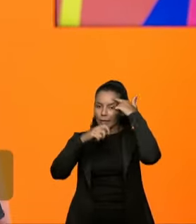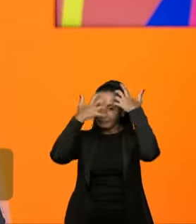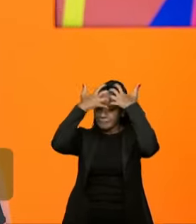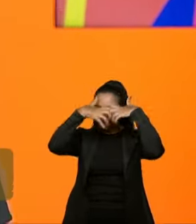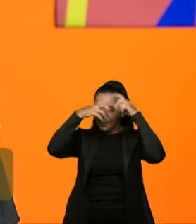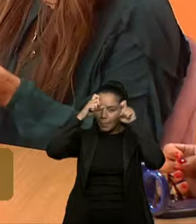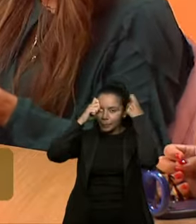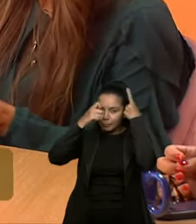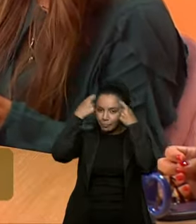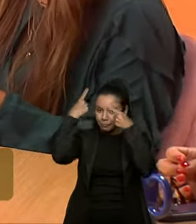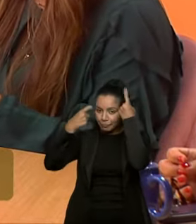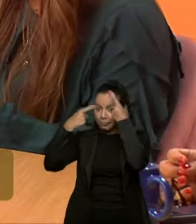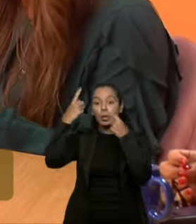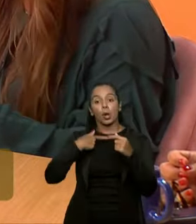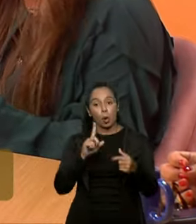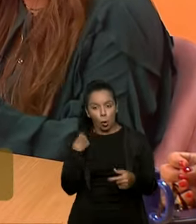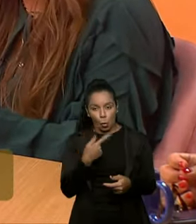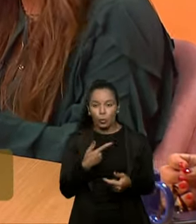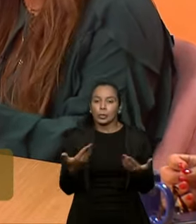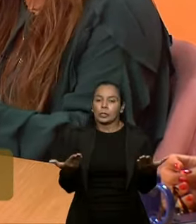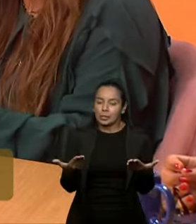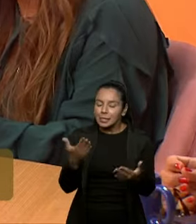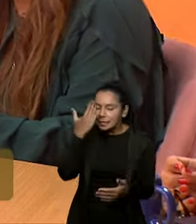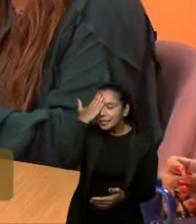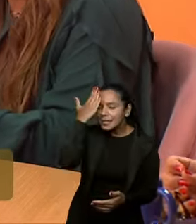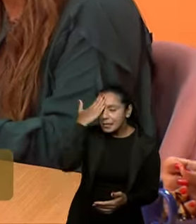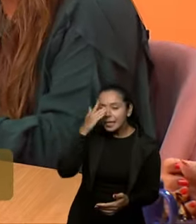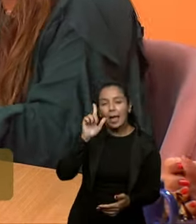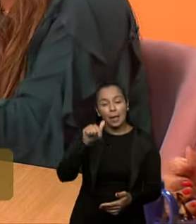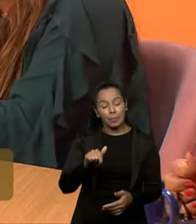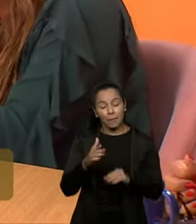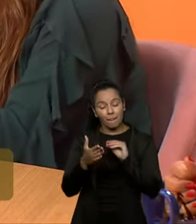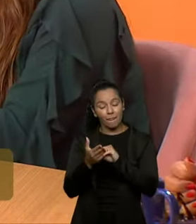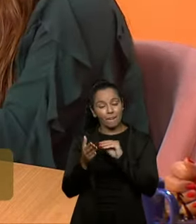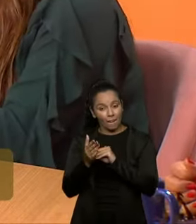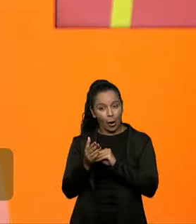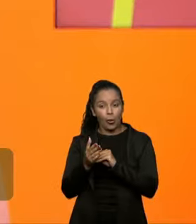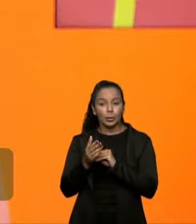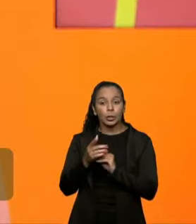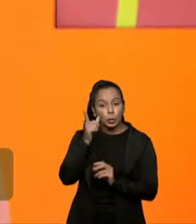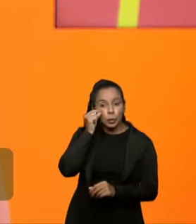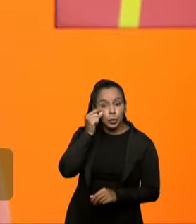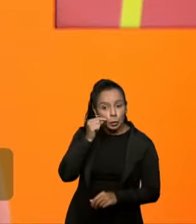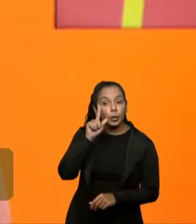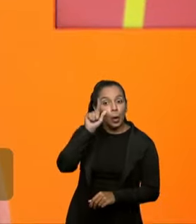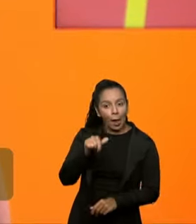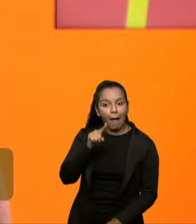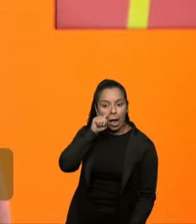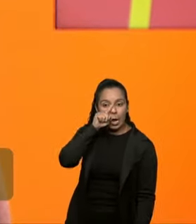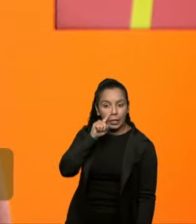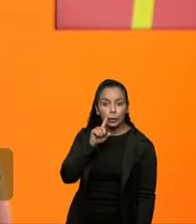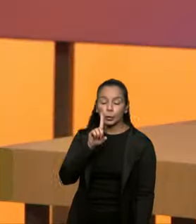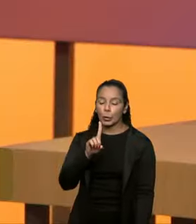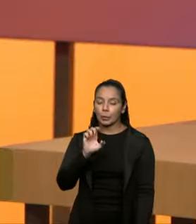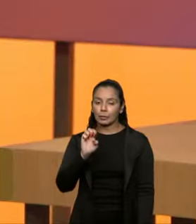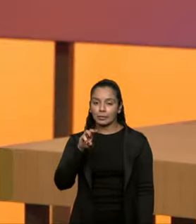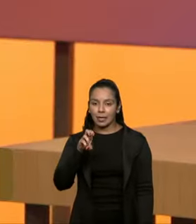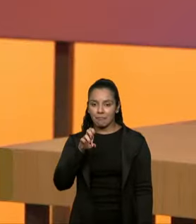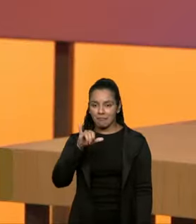gente já sabe que a insônia é fator de risco para a demência. Ai, meu Deus. Hoje a gente olha